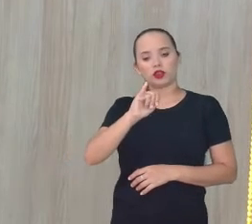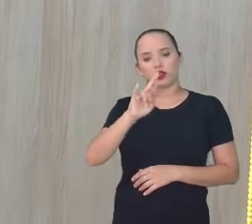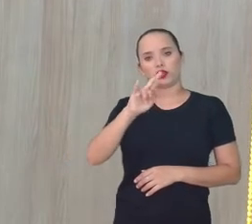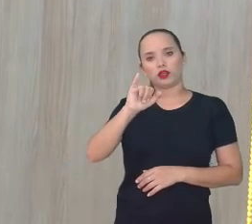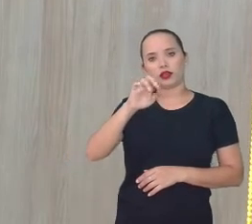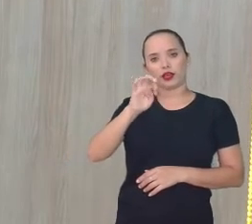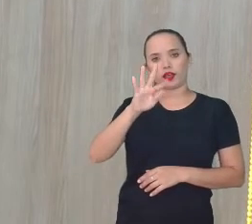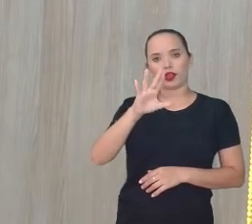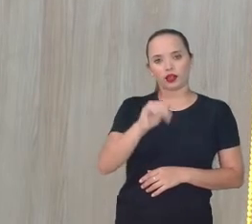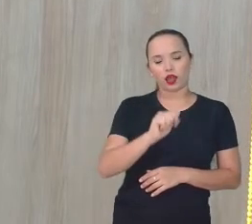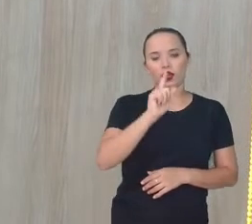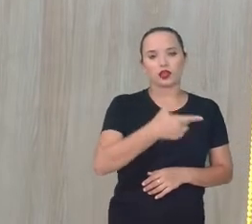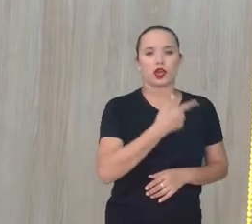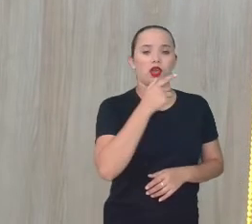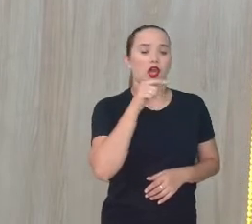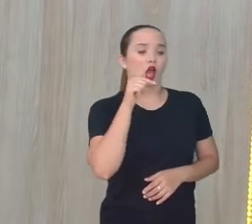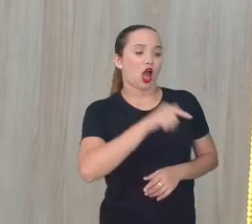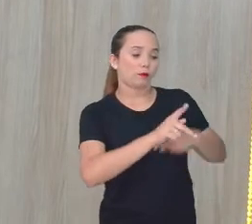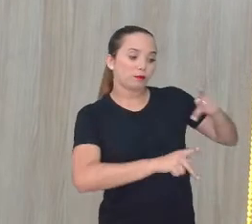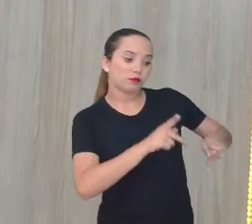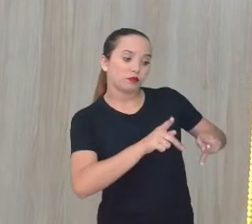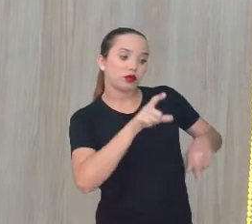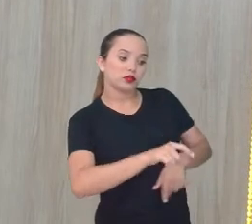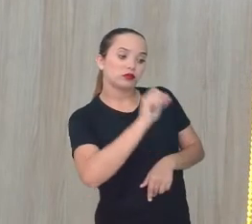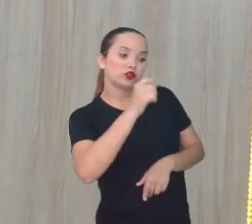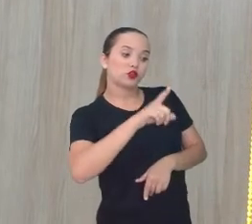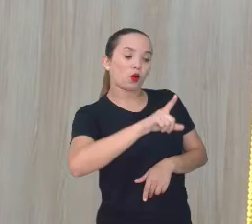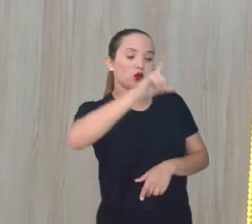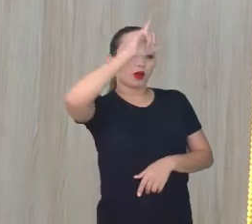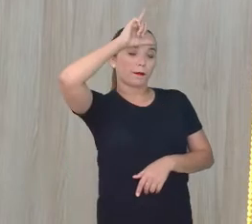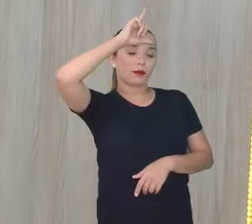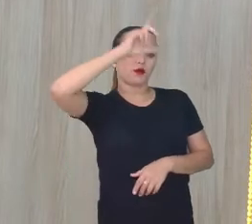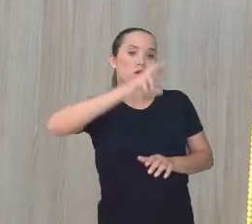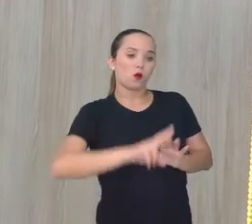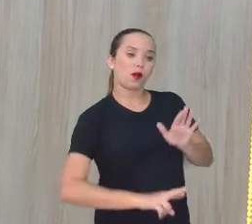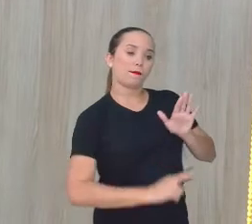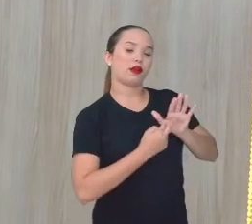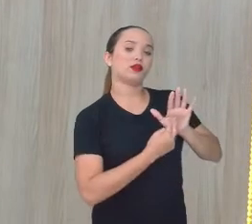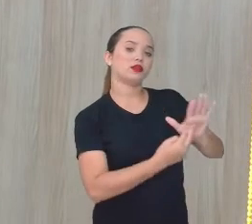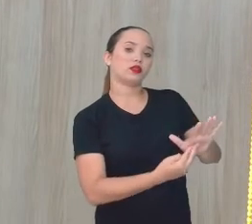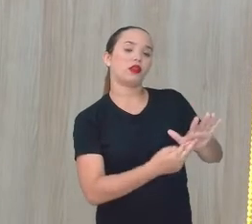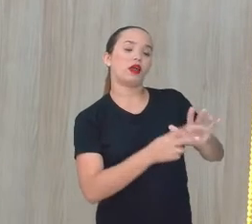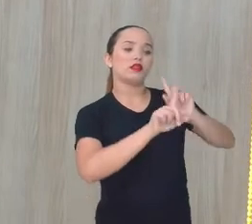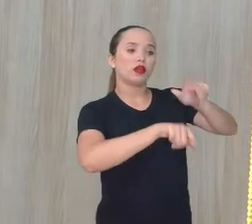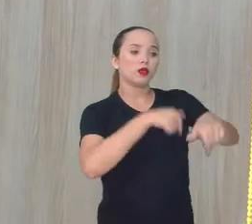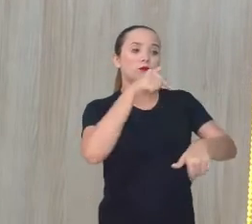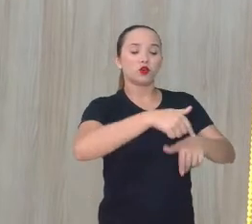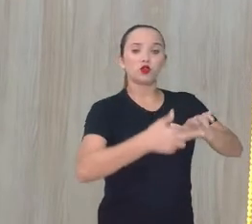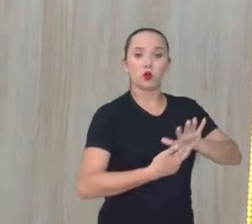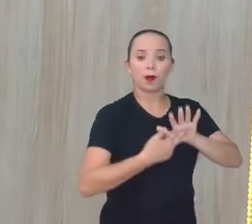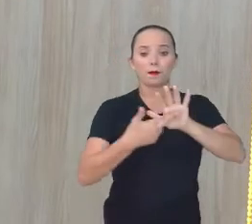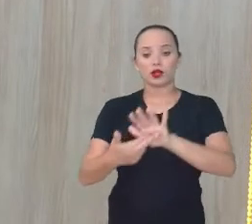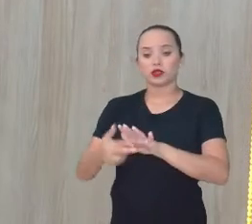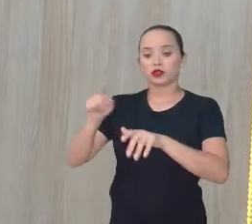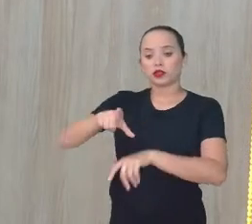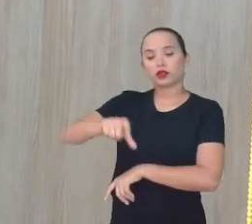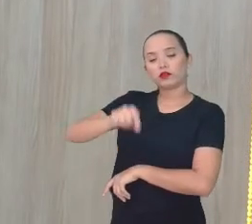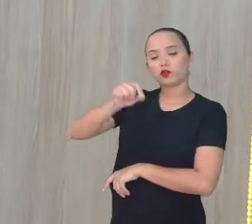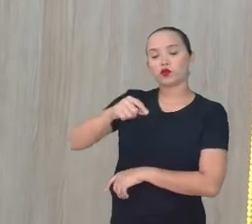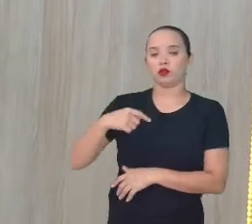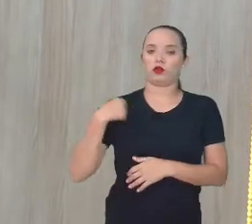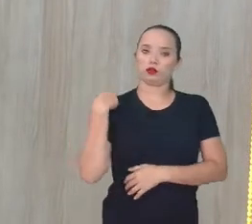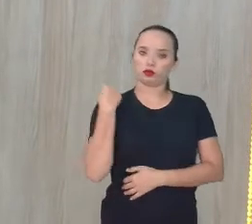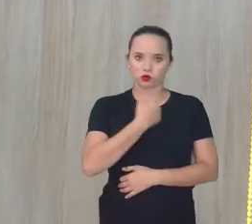o presidente. No caso, na forma mais direta, a própria população escolhe, né, o presidente. É o caso nosso